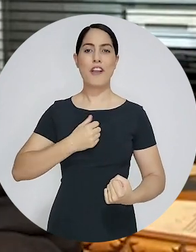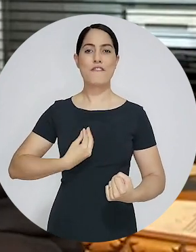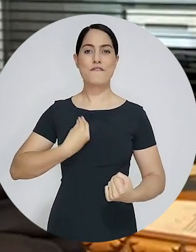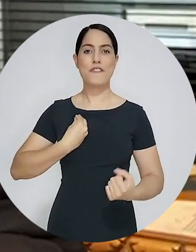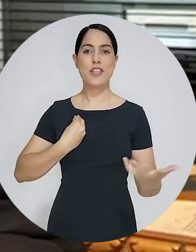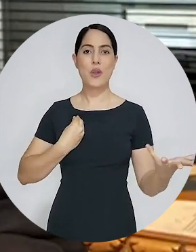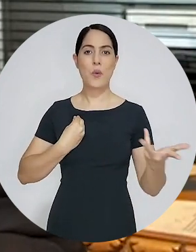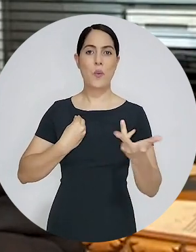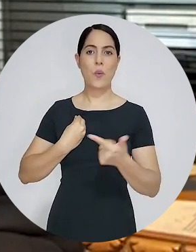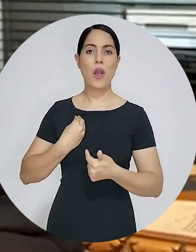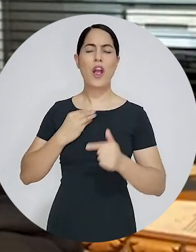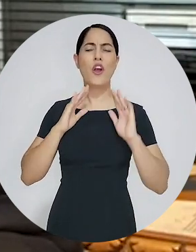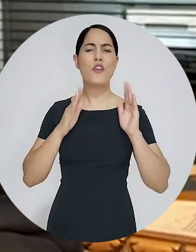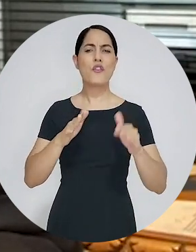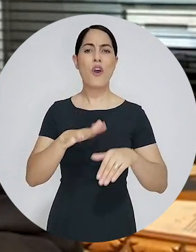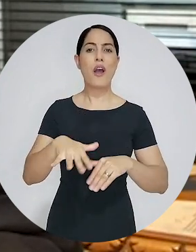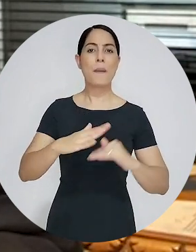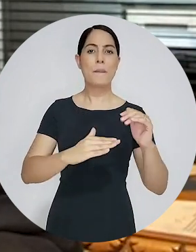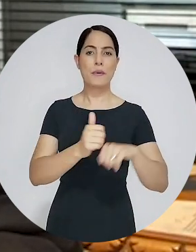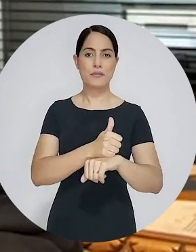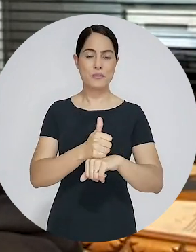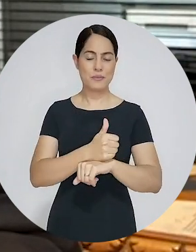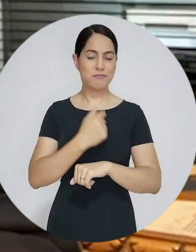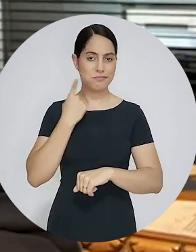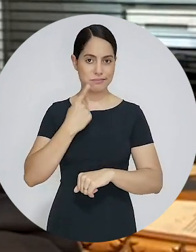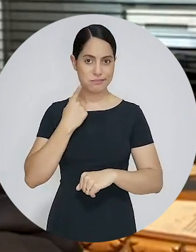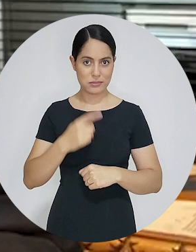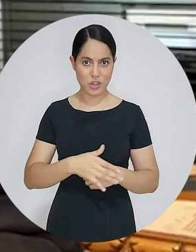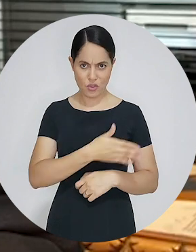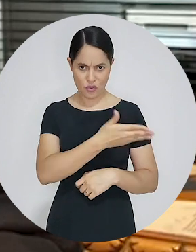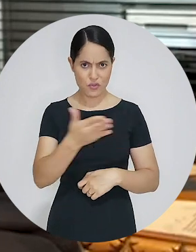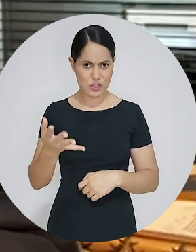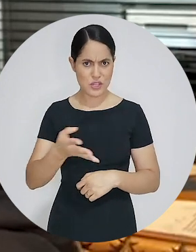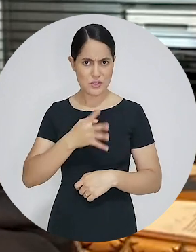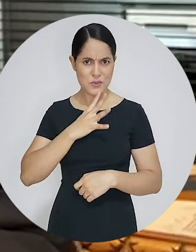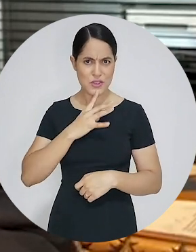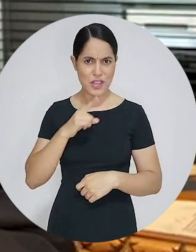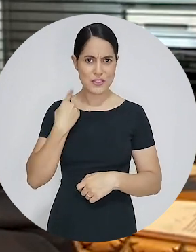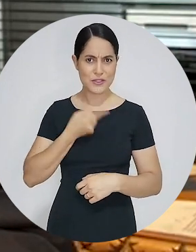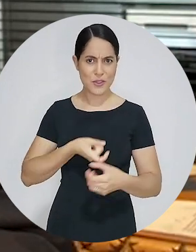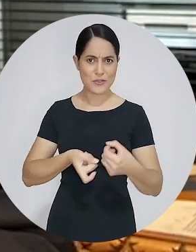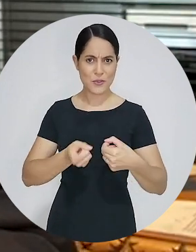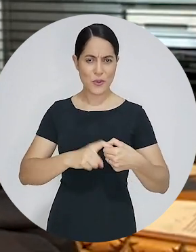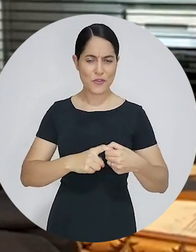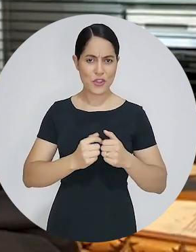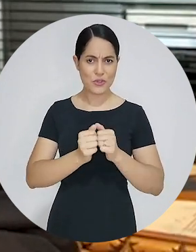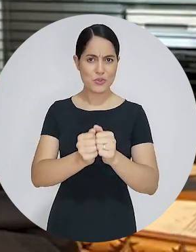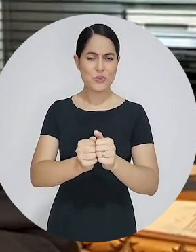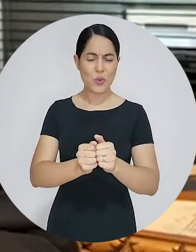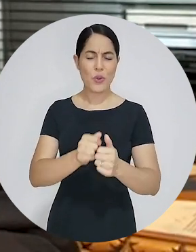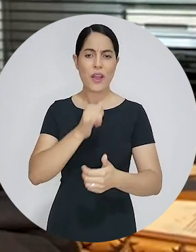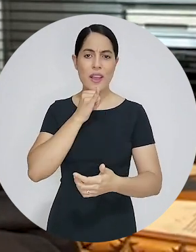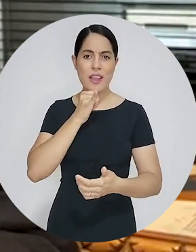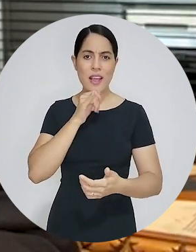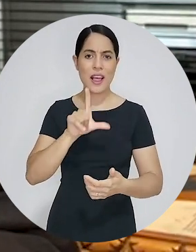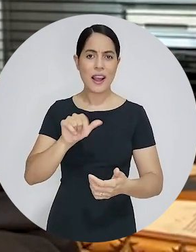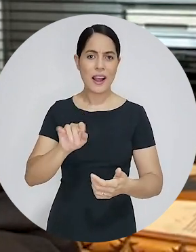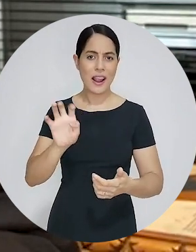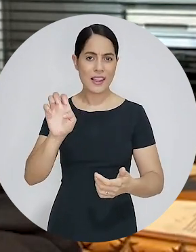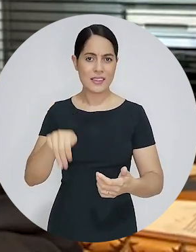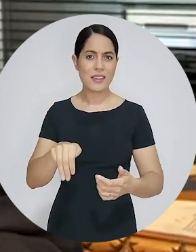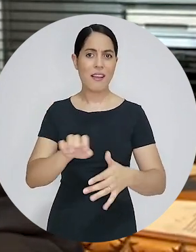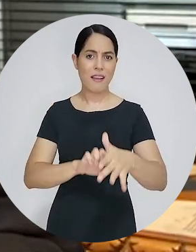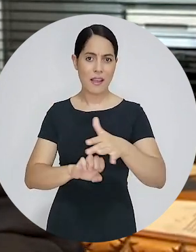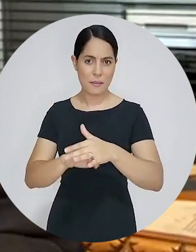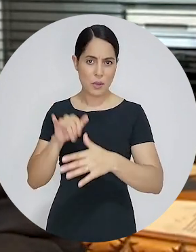já conheça os nossos convênios, como convênios com a Latam, convênios com diversos tipos de